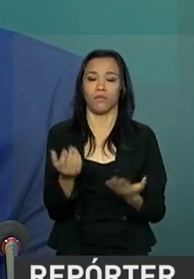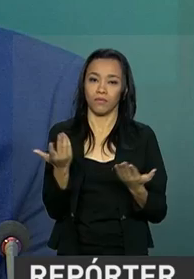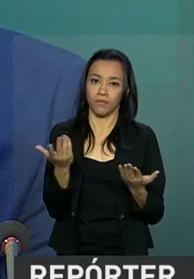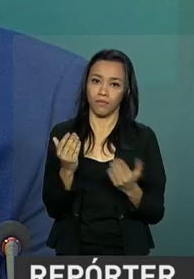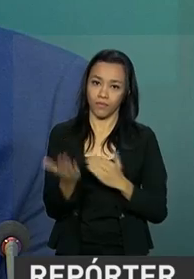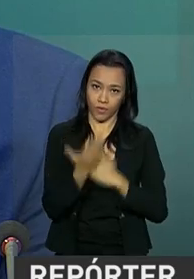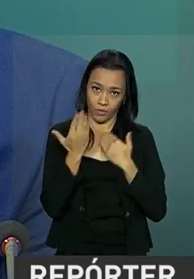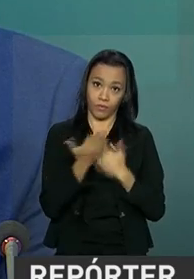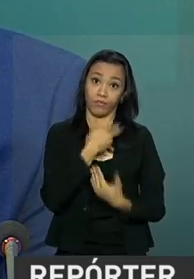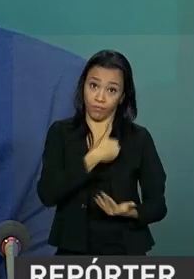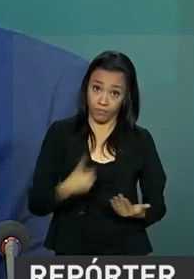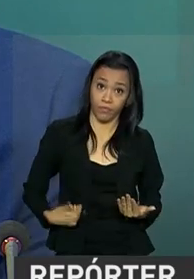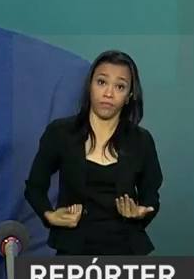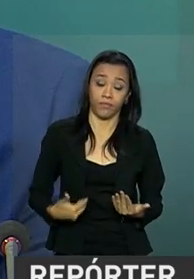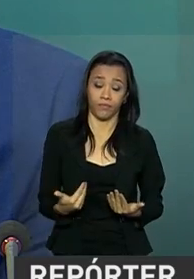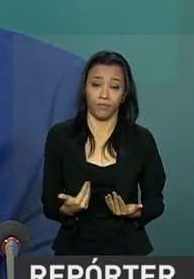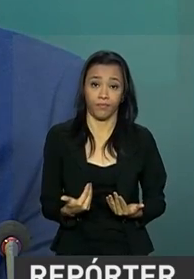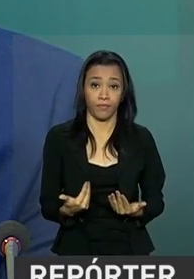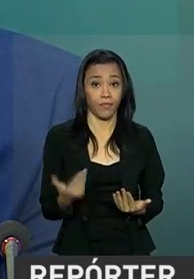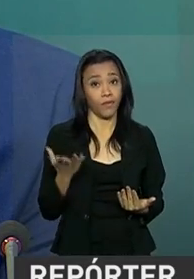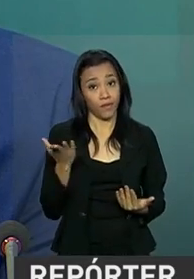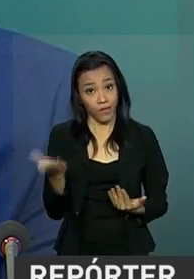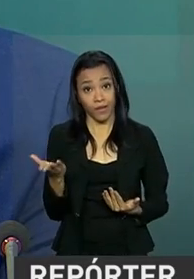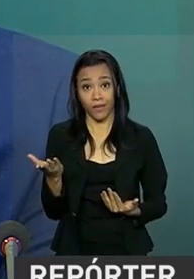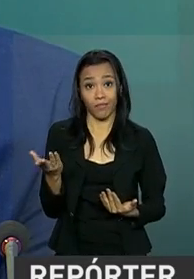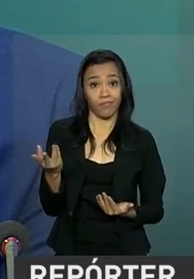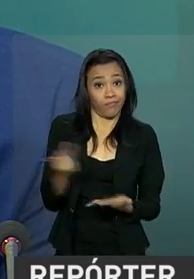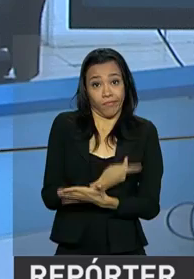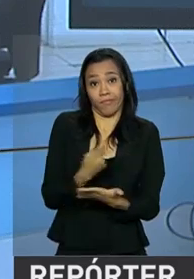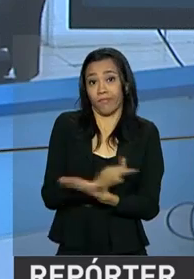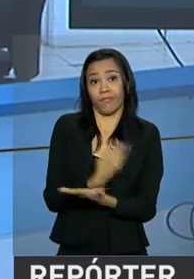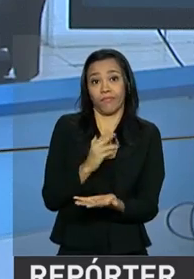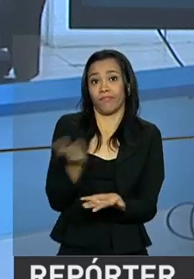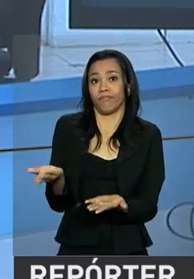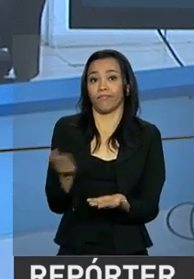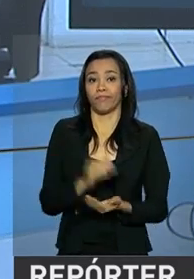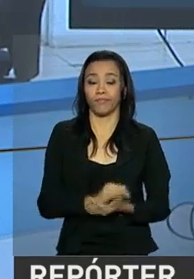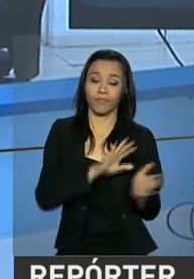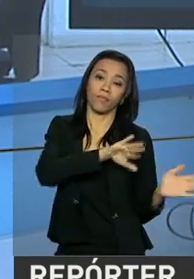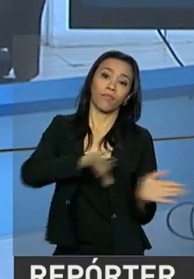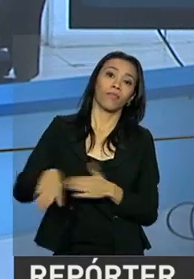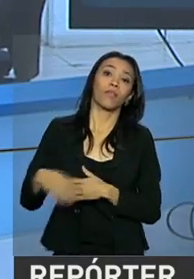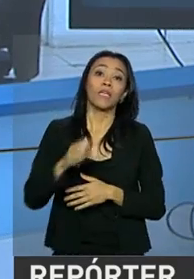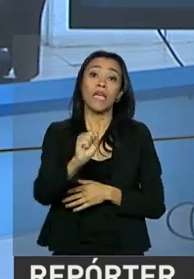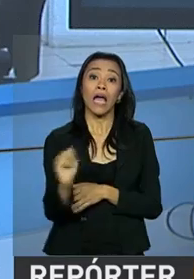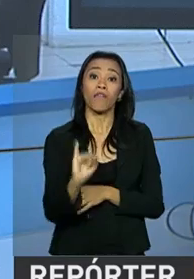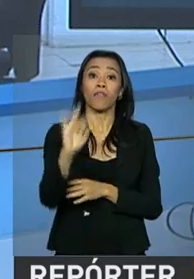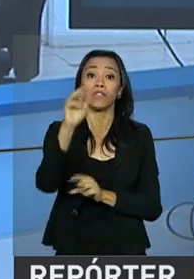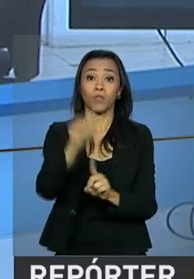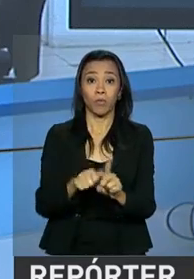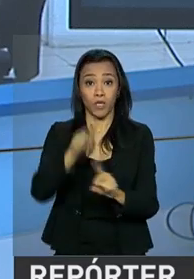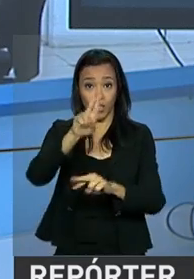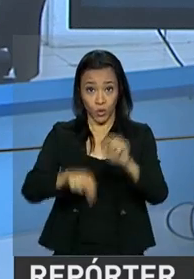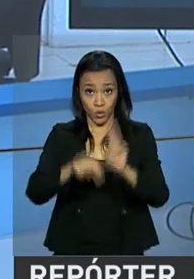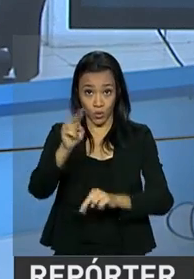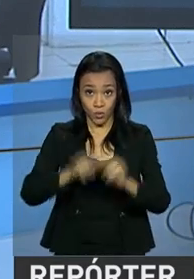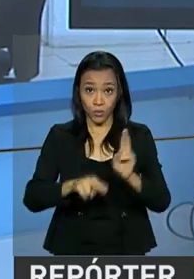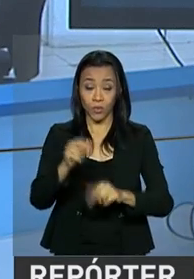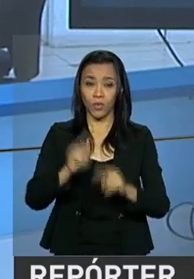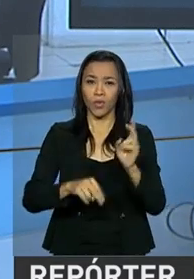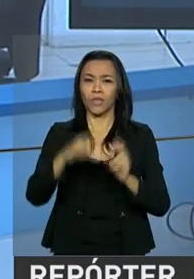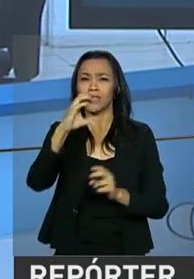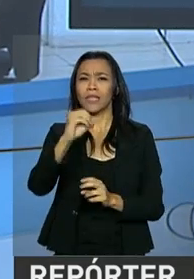benefício né E que tá sendo dado de forma injusta e a inflação no mês de junho ficou em